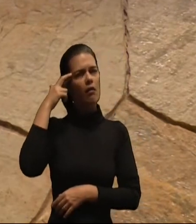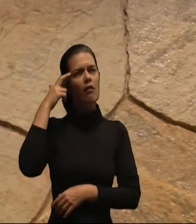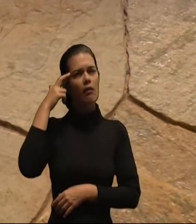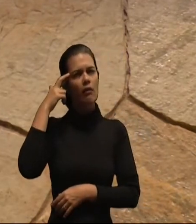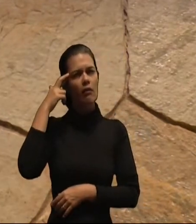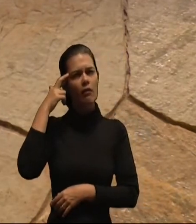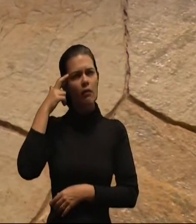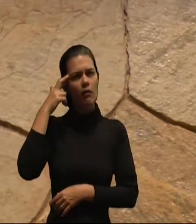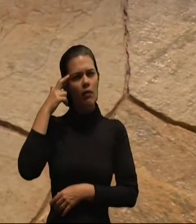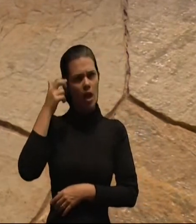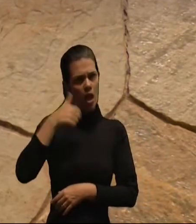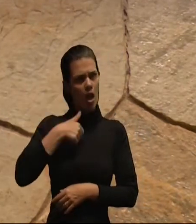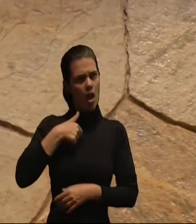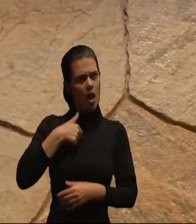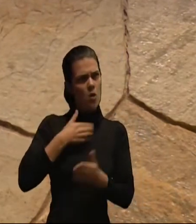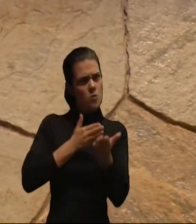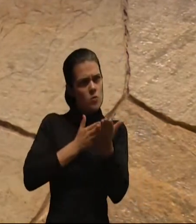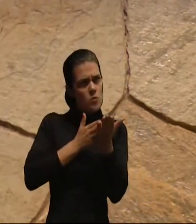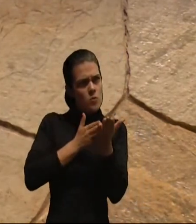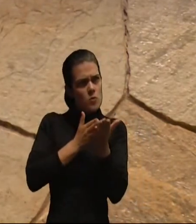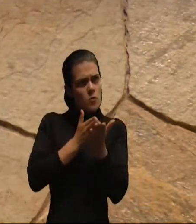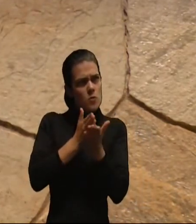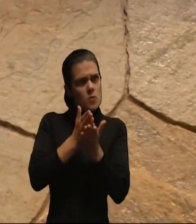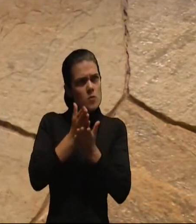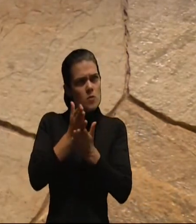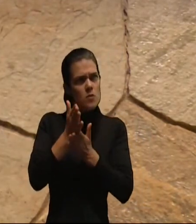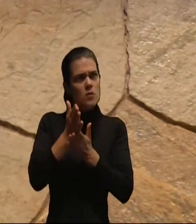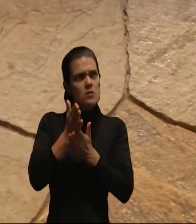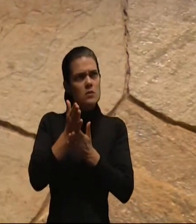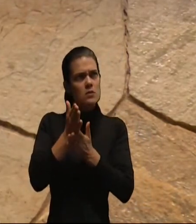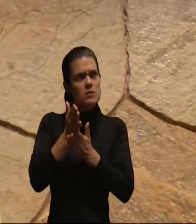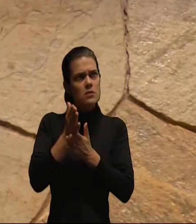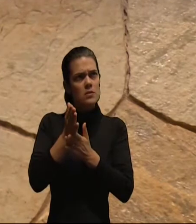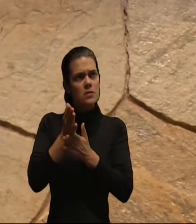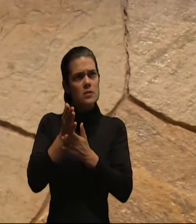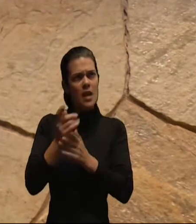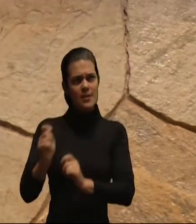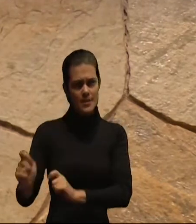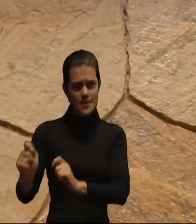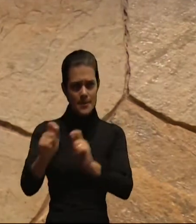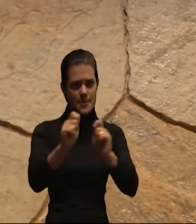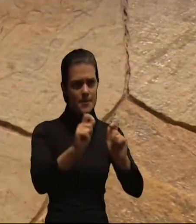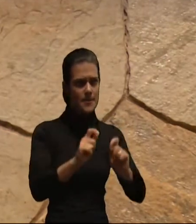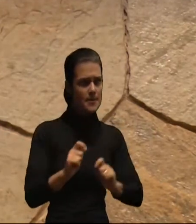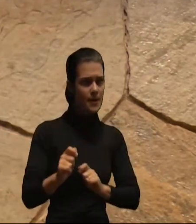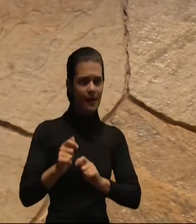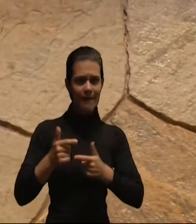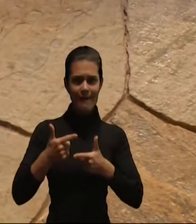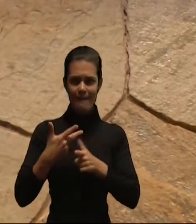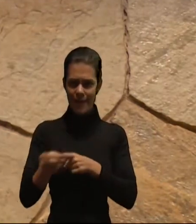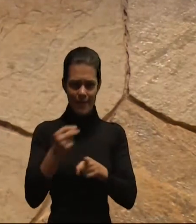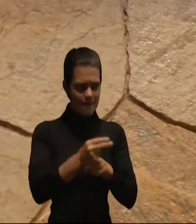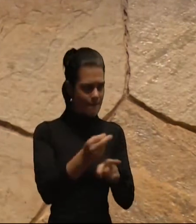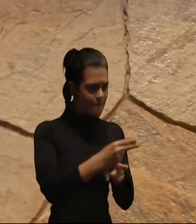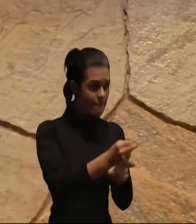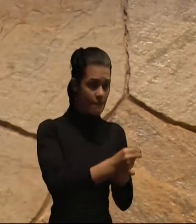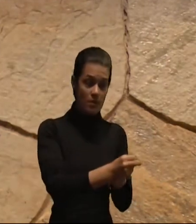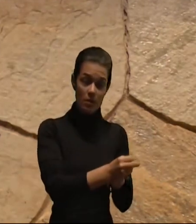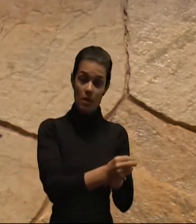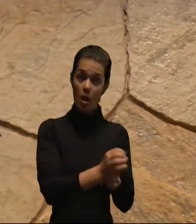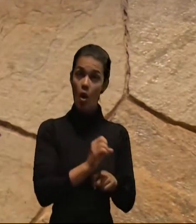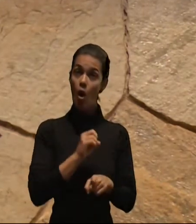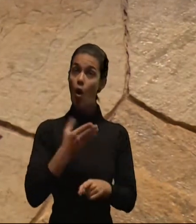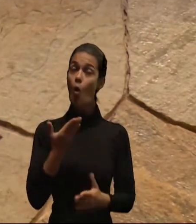estou perseverando para ser aprovado? O resultado dessa persistência, desta luta diária